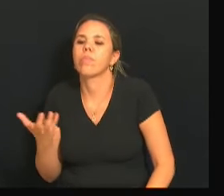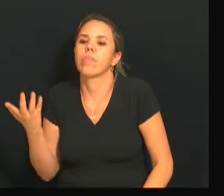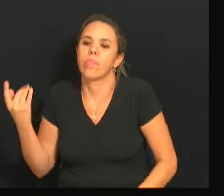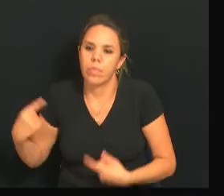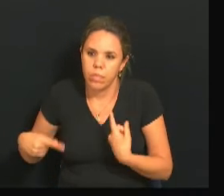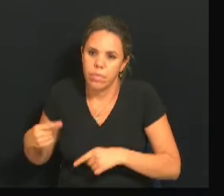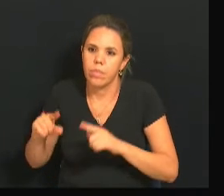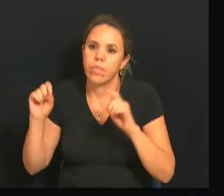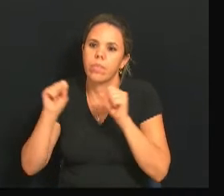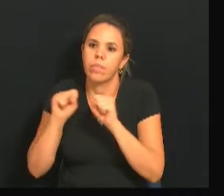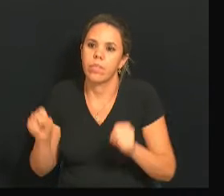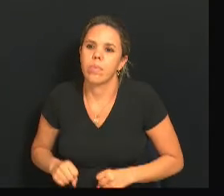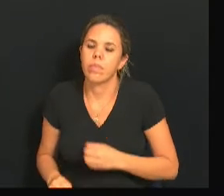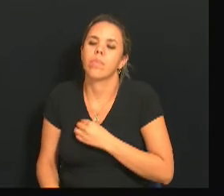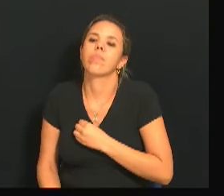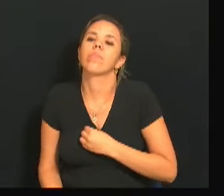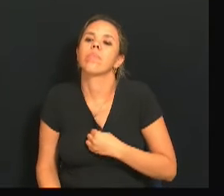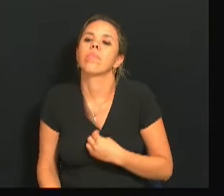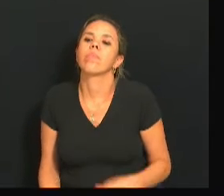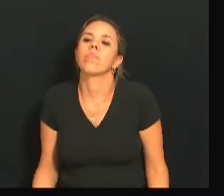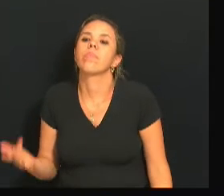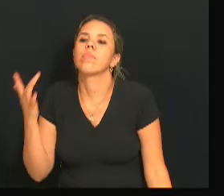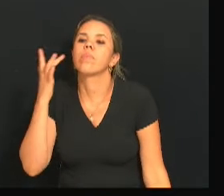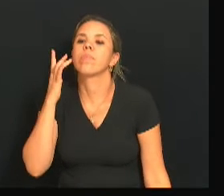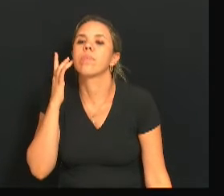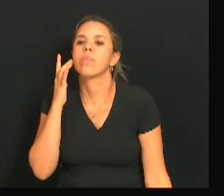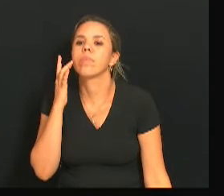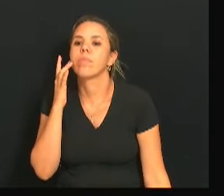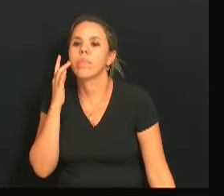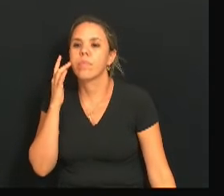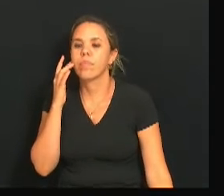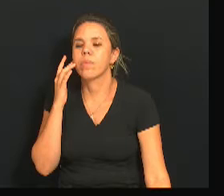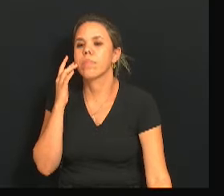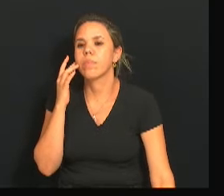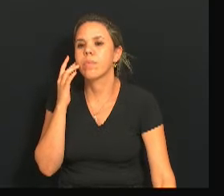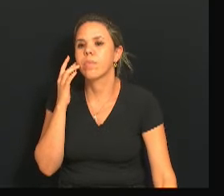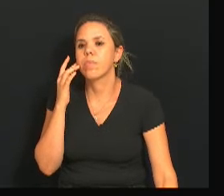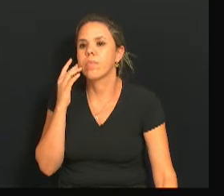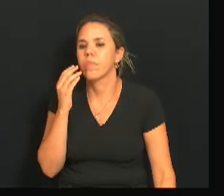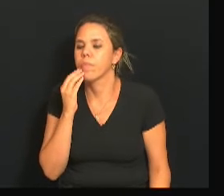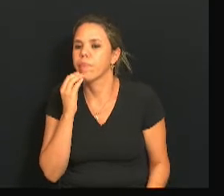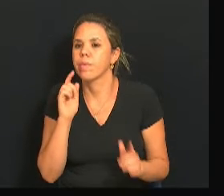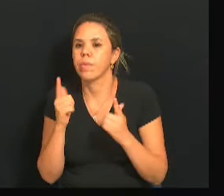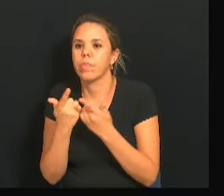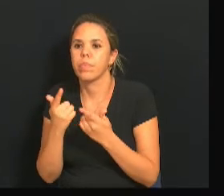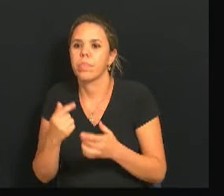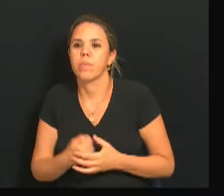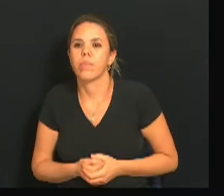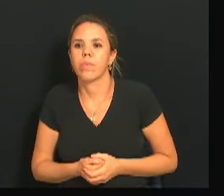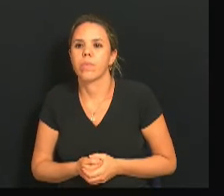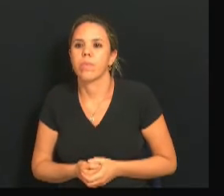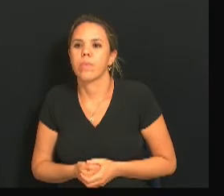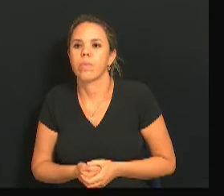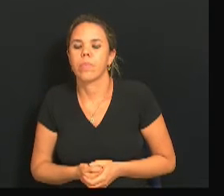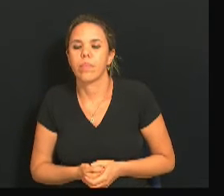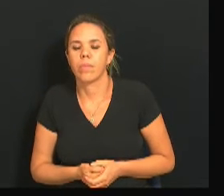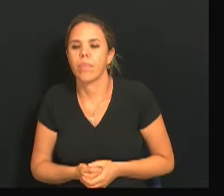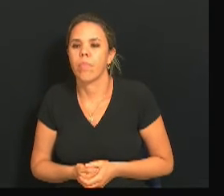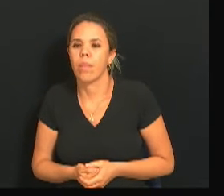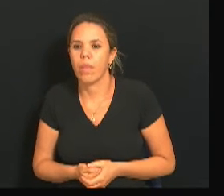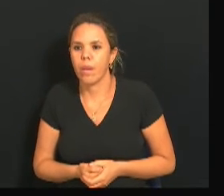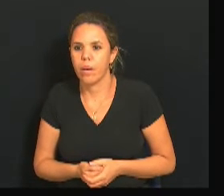maneira geral. Então, acho que pensar a gestão democrática com seus instrumentos, ele tem